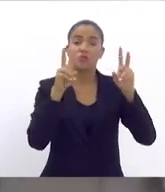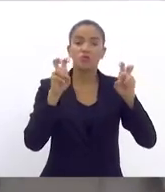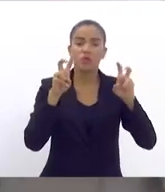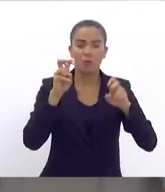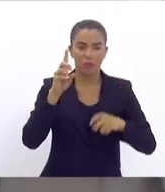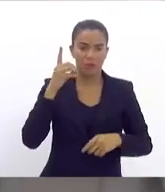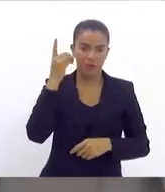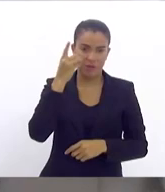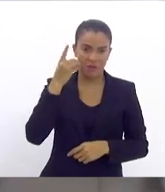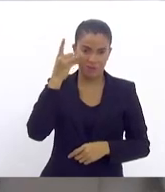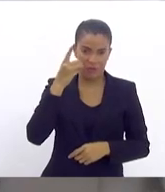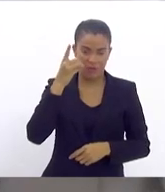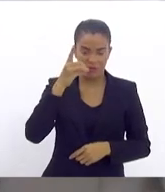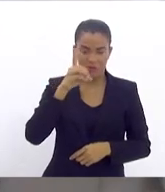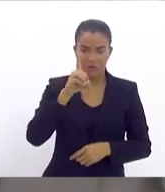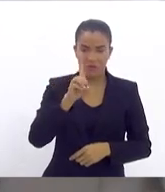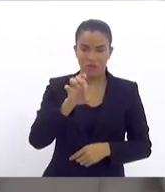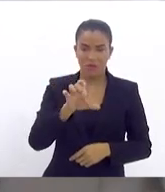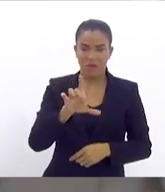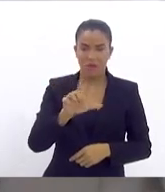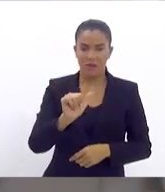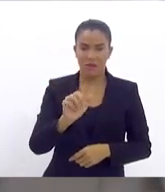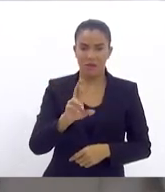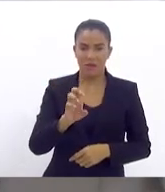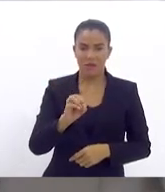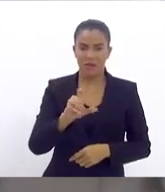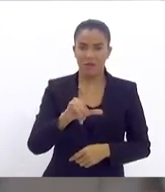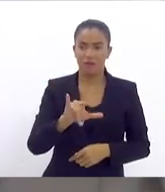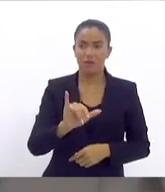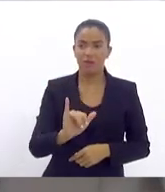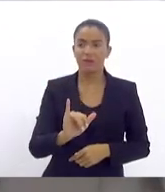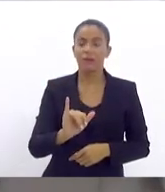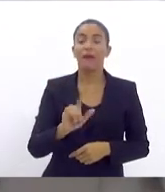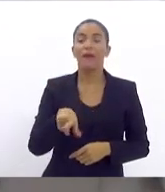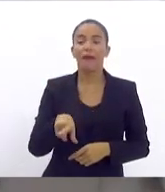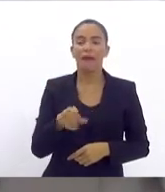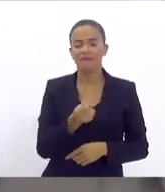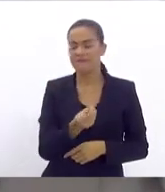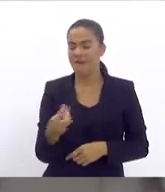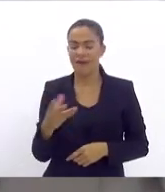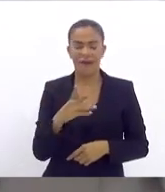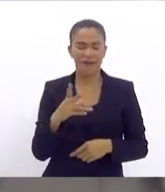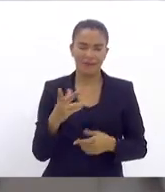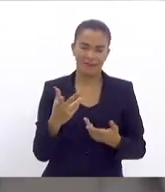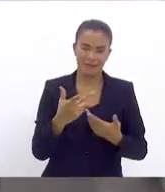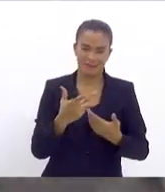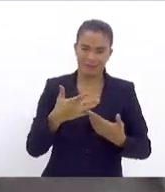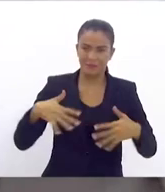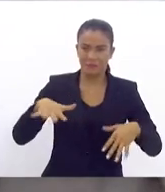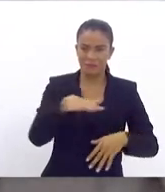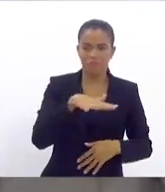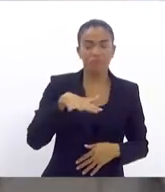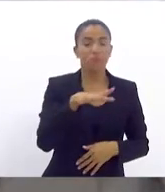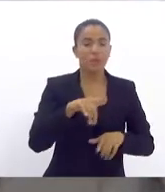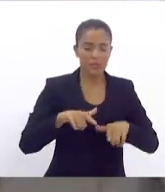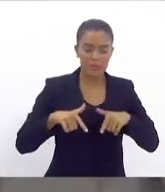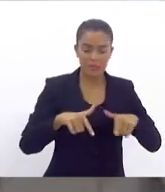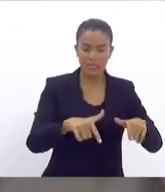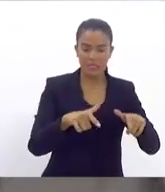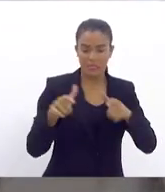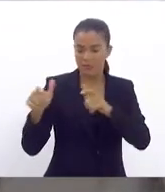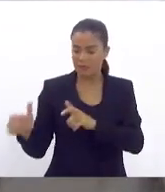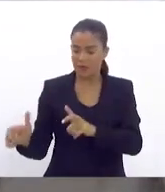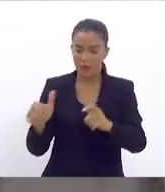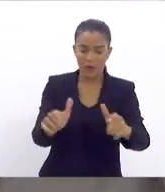deputado De Laroli é que muitas vezes, seja por iniciativa local ou seja